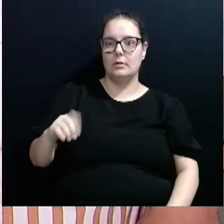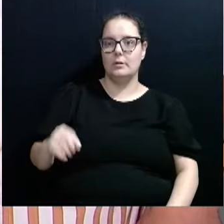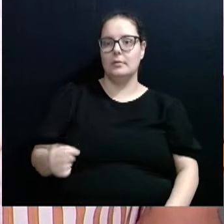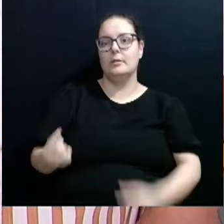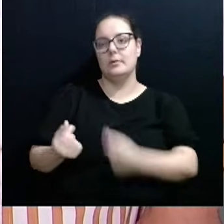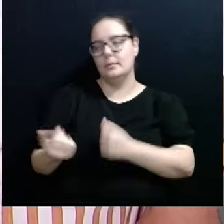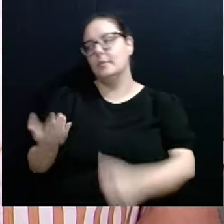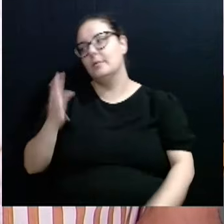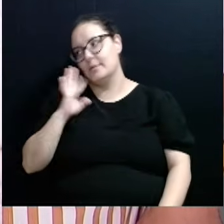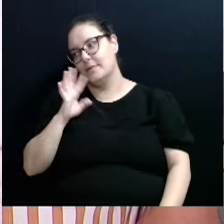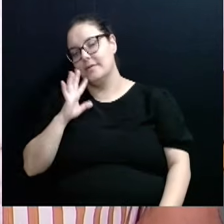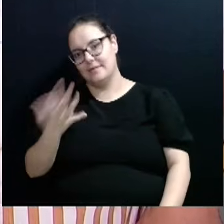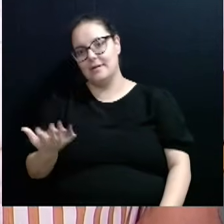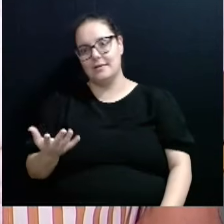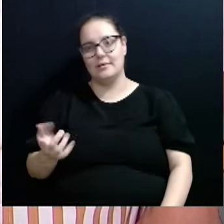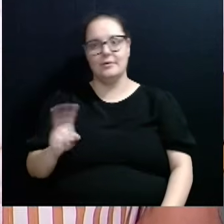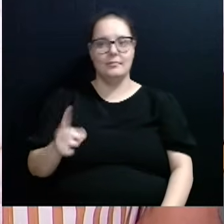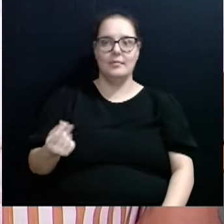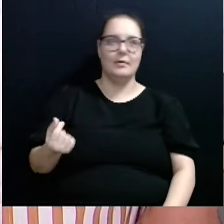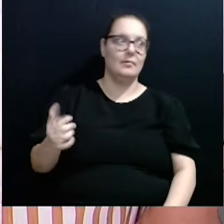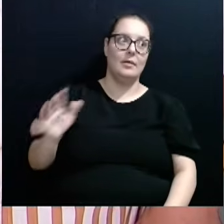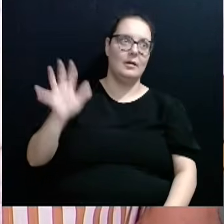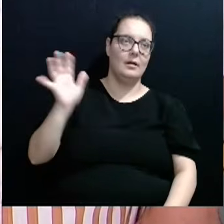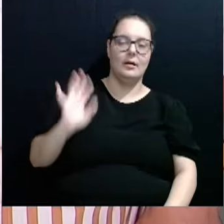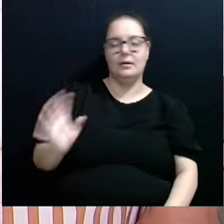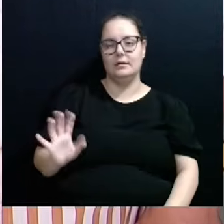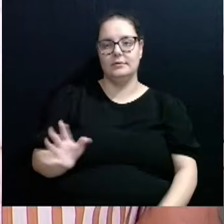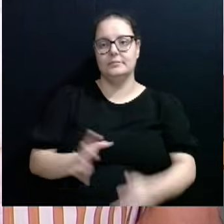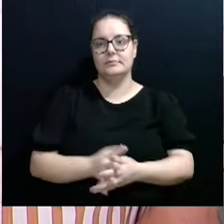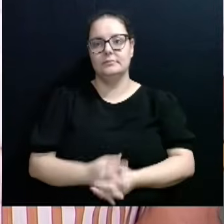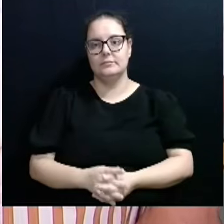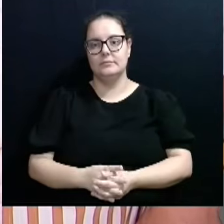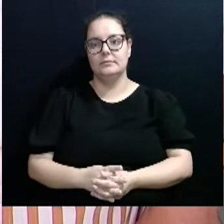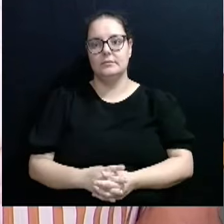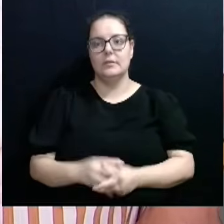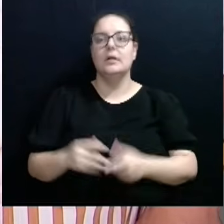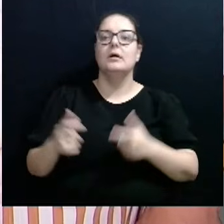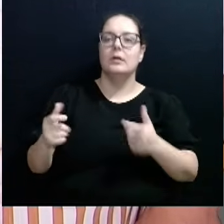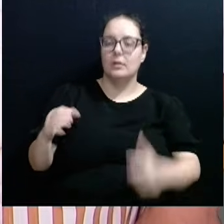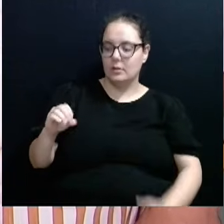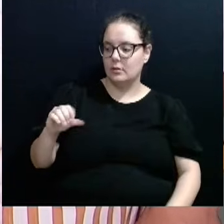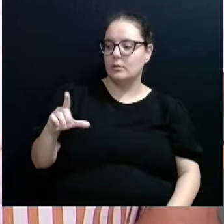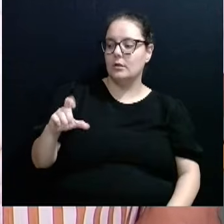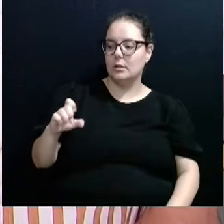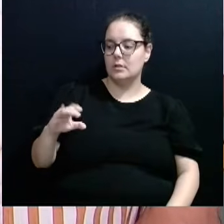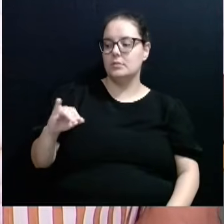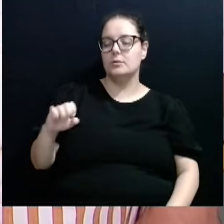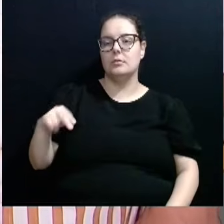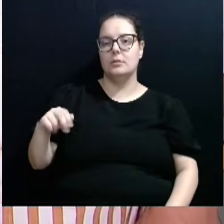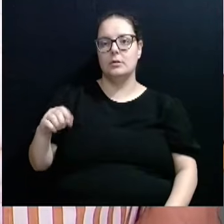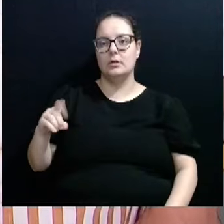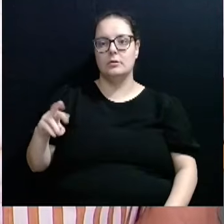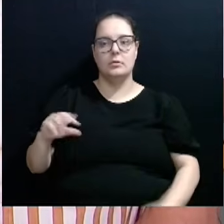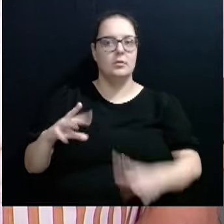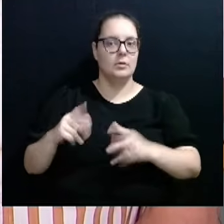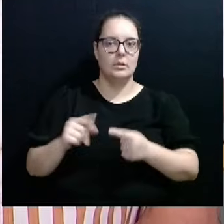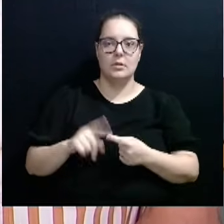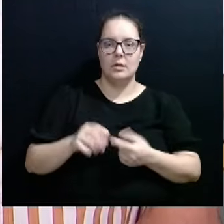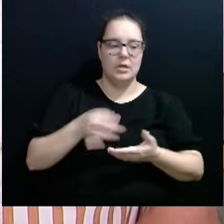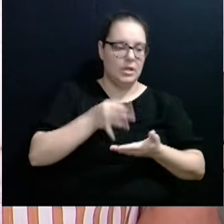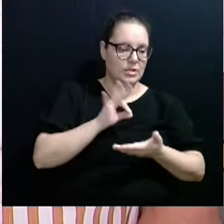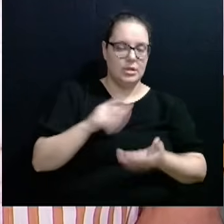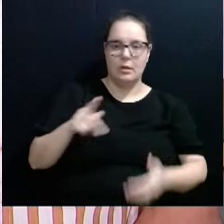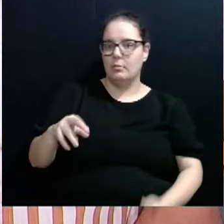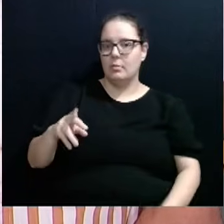não é aquele preço assim muito alto. E então a maioria é colecionador de tudo, de xícara, pires, máquina de